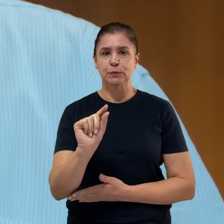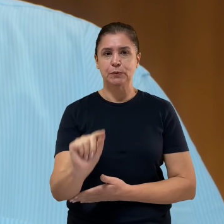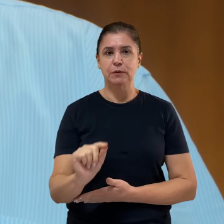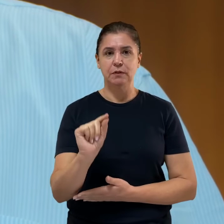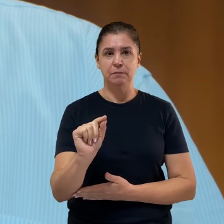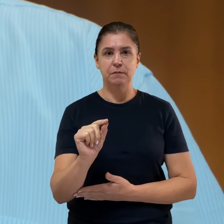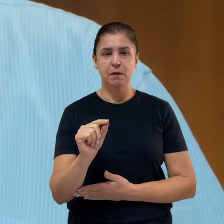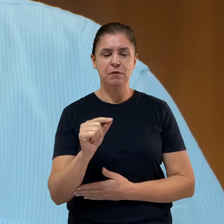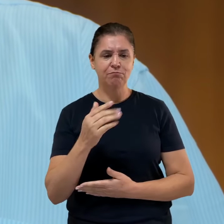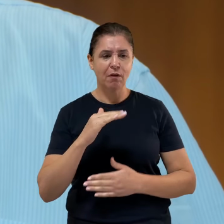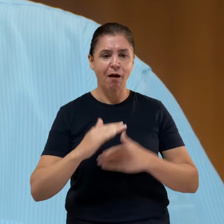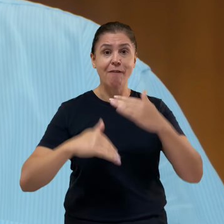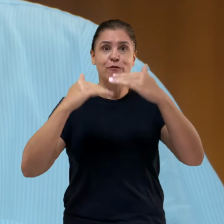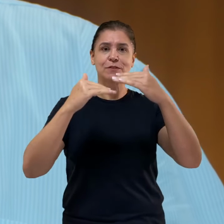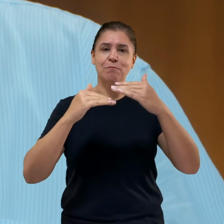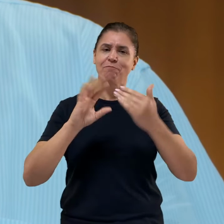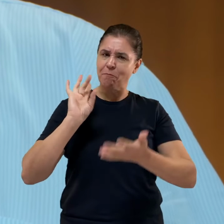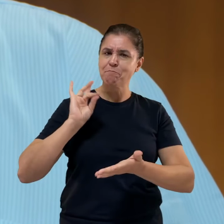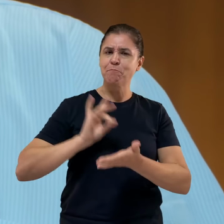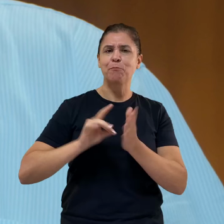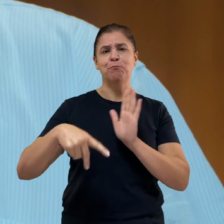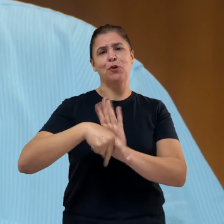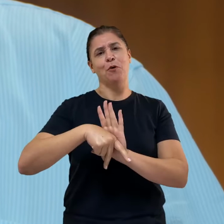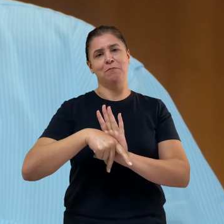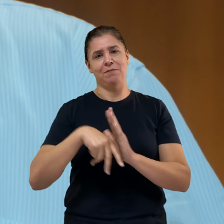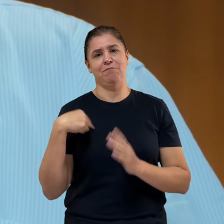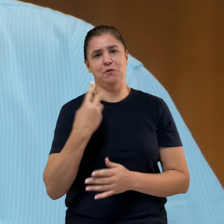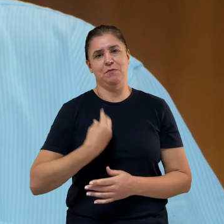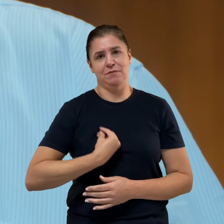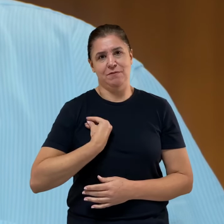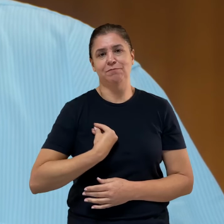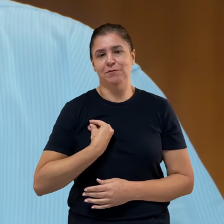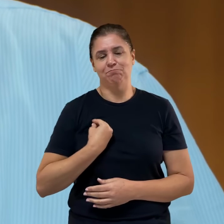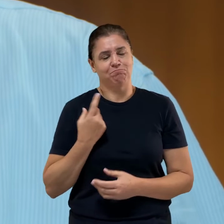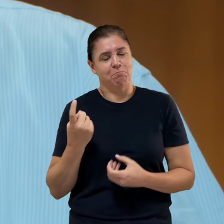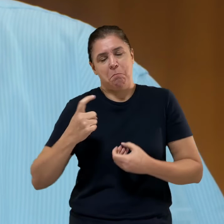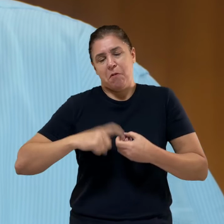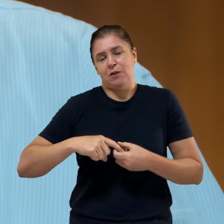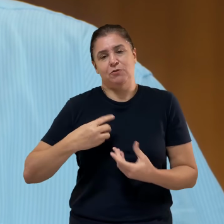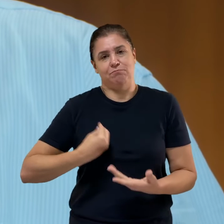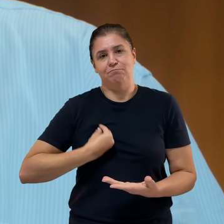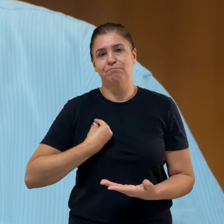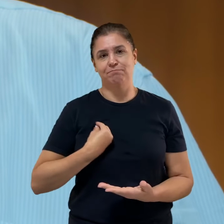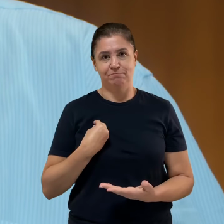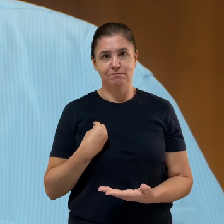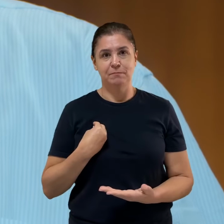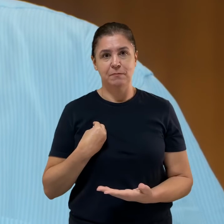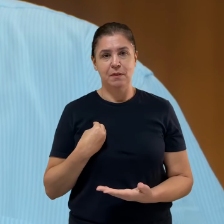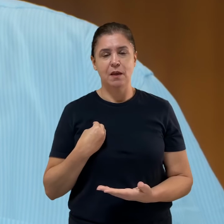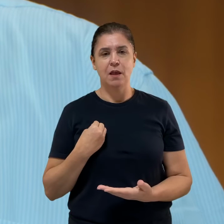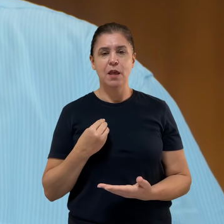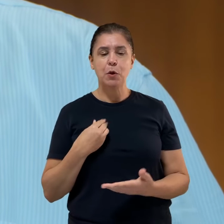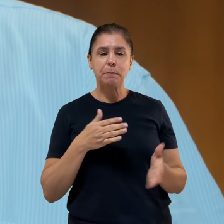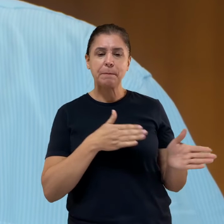a evolução faz parte. Faz parte. Eu passei por um